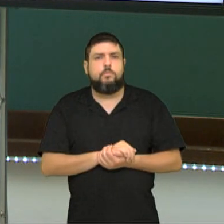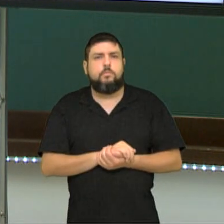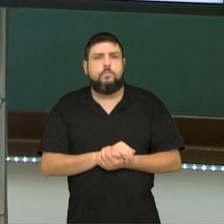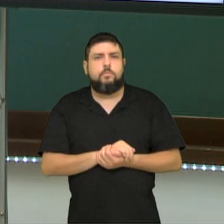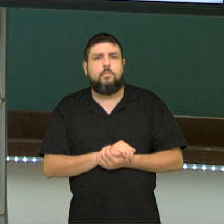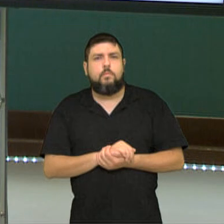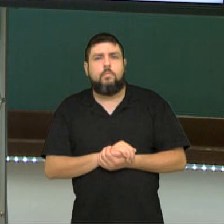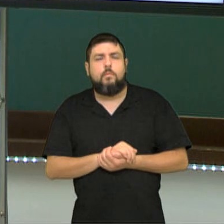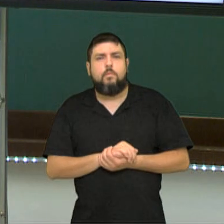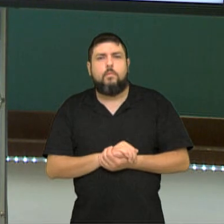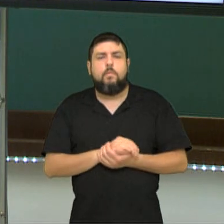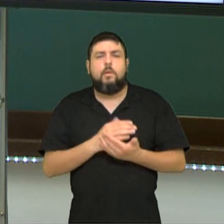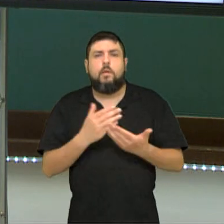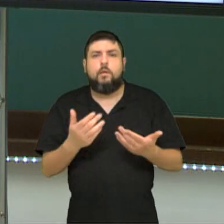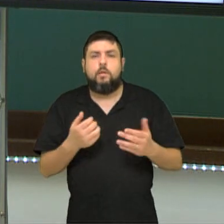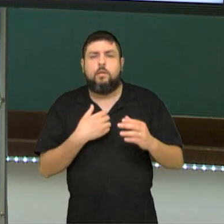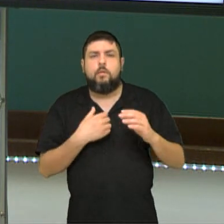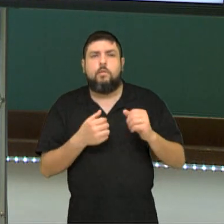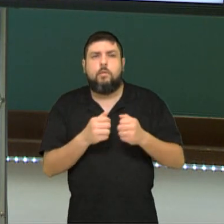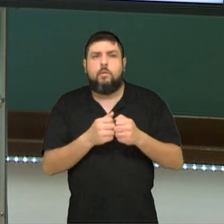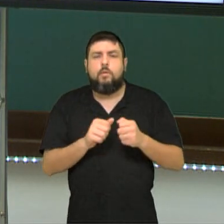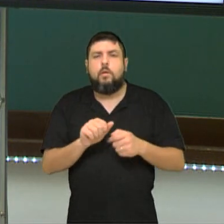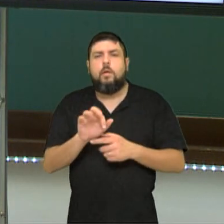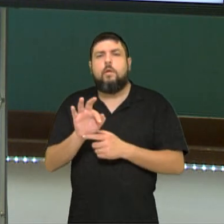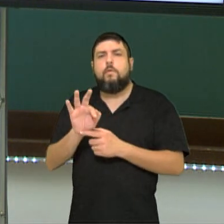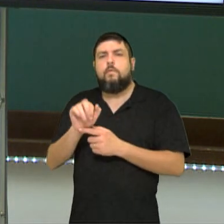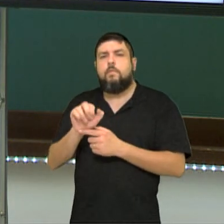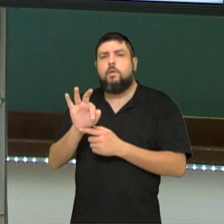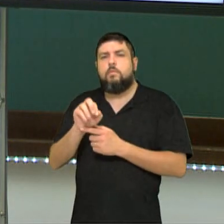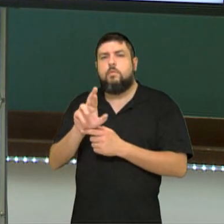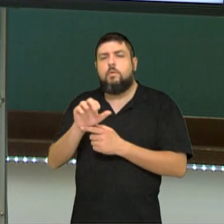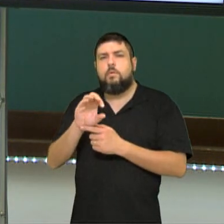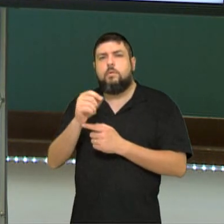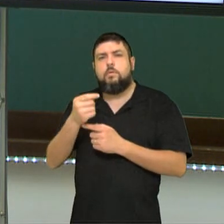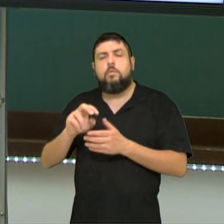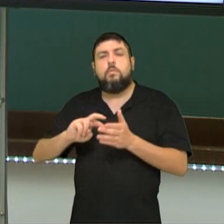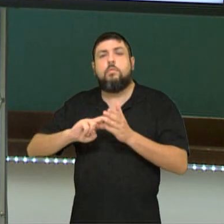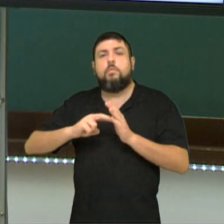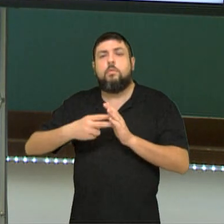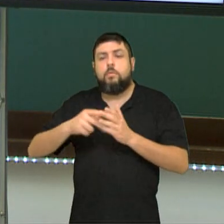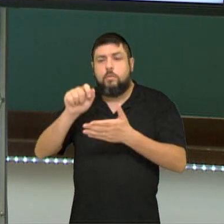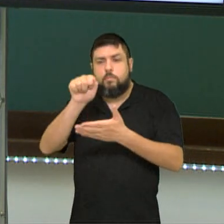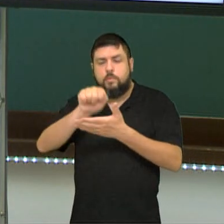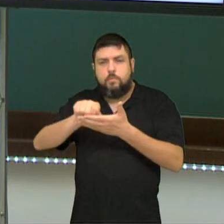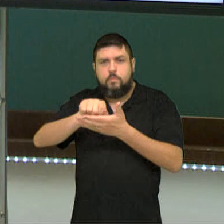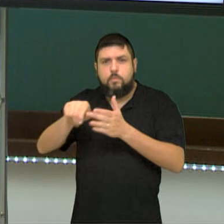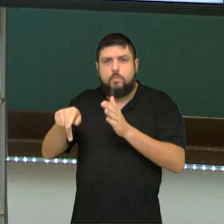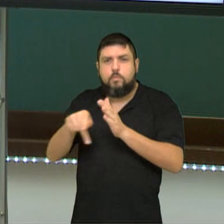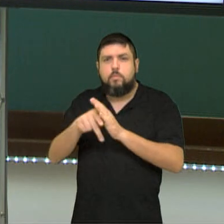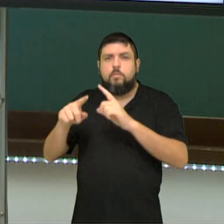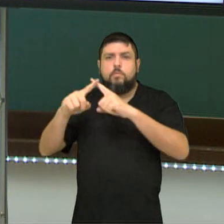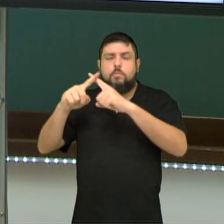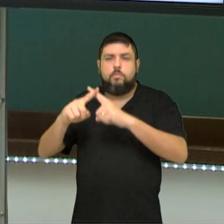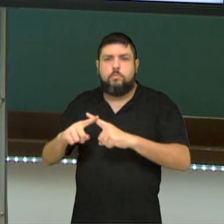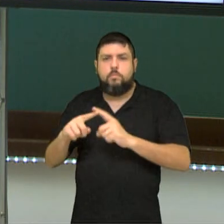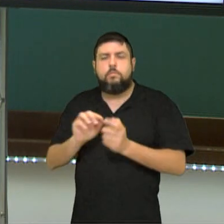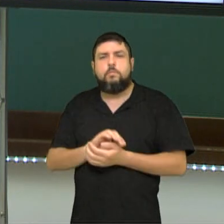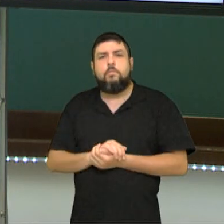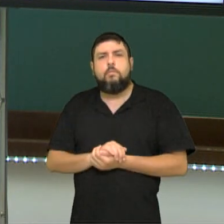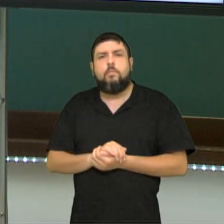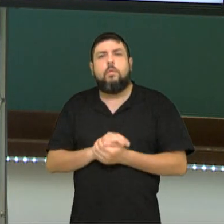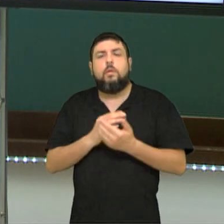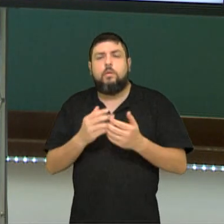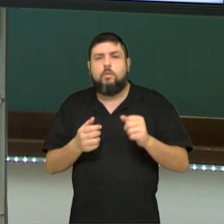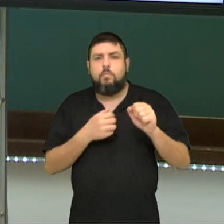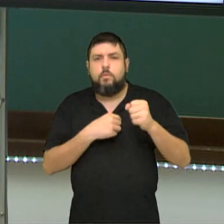a fatoração é escrever na forma de produto. Então, quando eu estou fatorando um número, eu vou